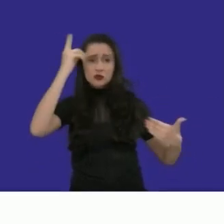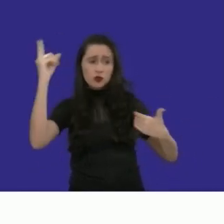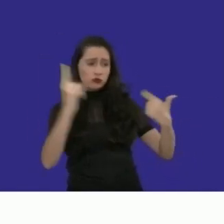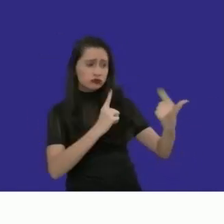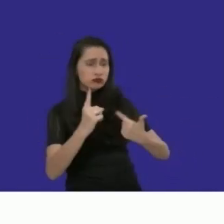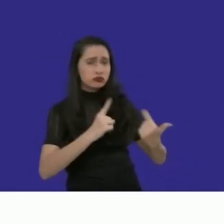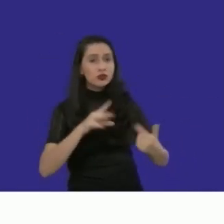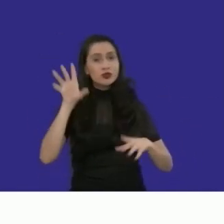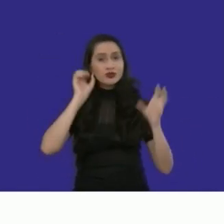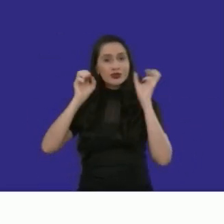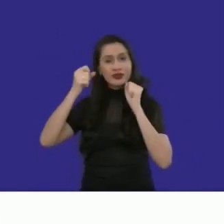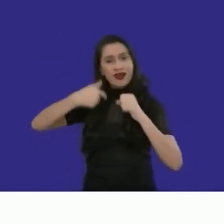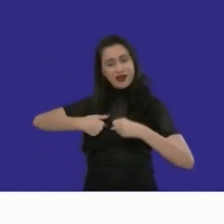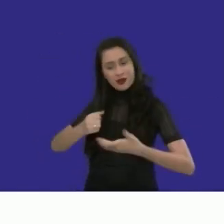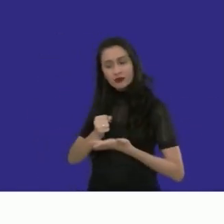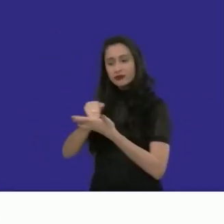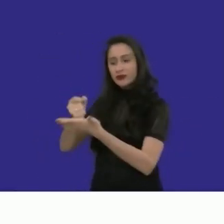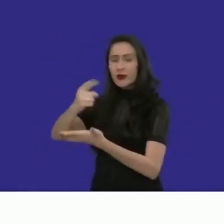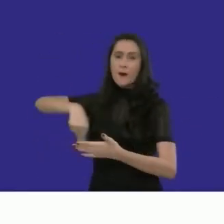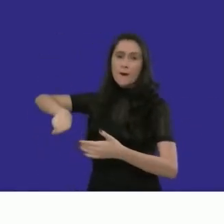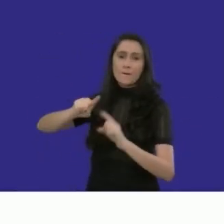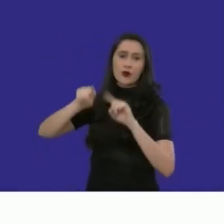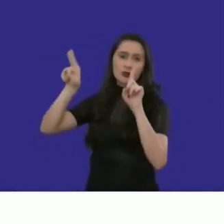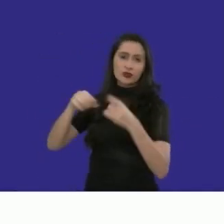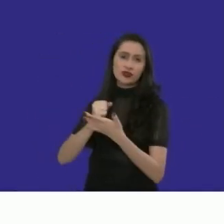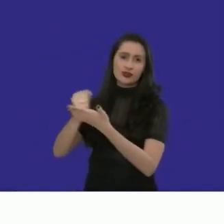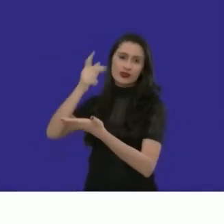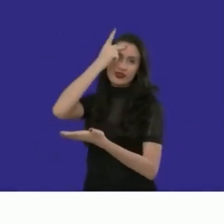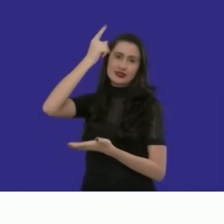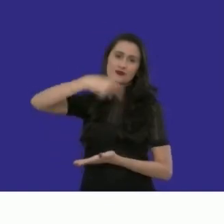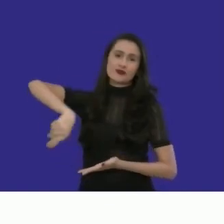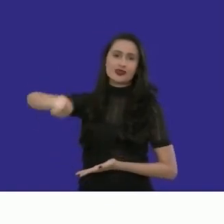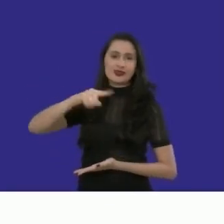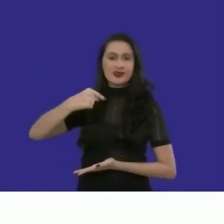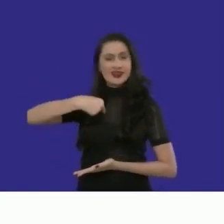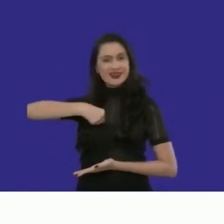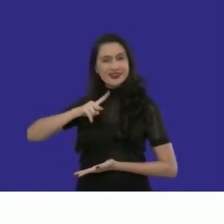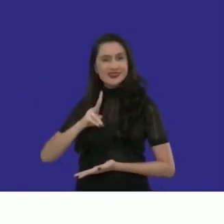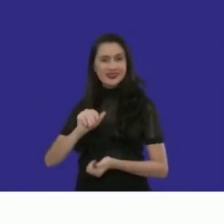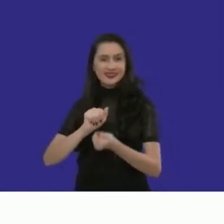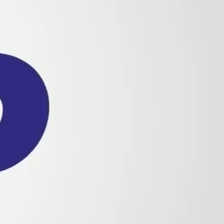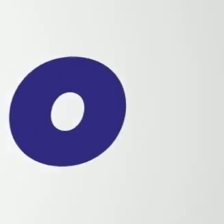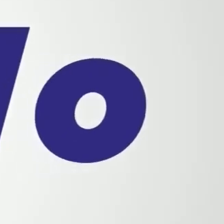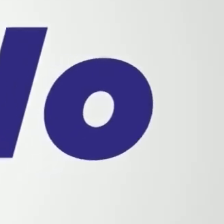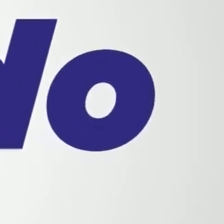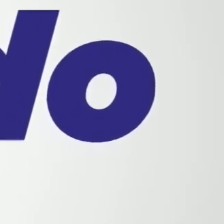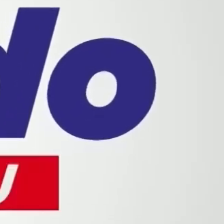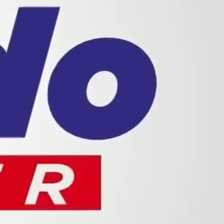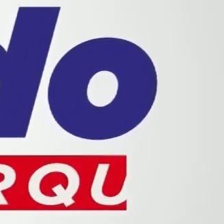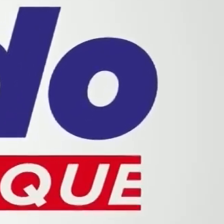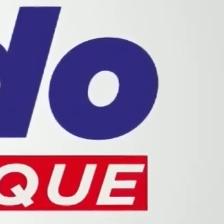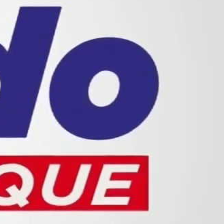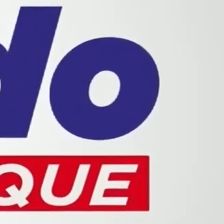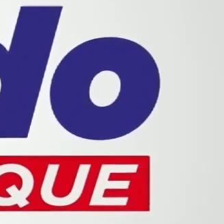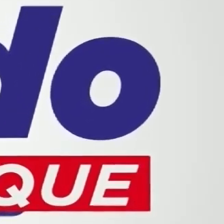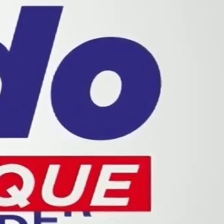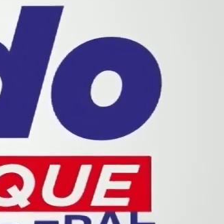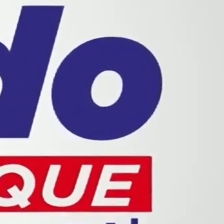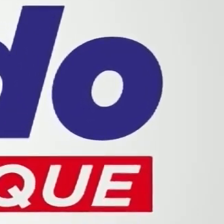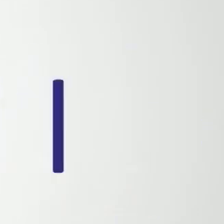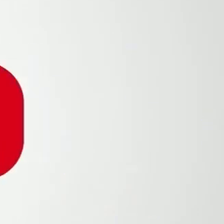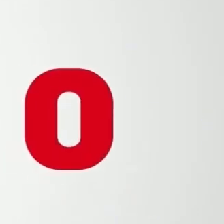ouvir e apoiar projetos que venham atender a necessidade das pessoas. Contem sempre comigo. Nivaldo Albuquerque,